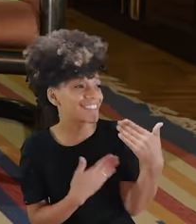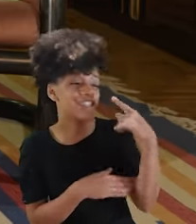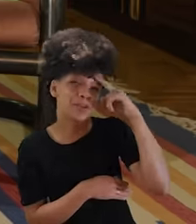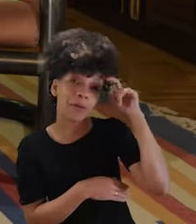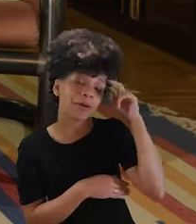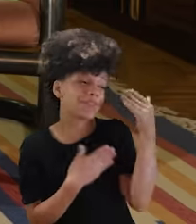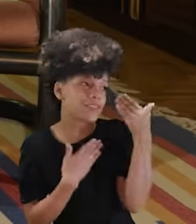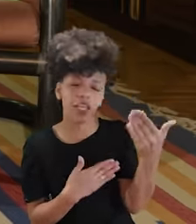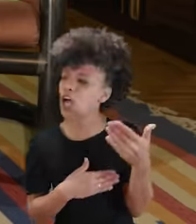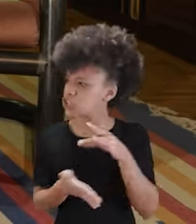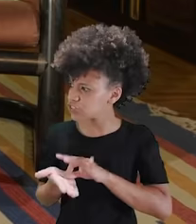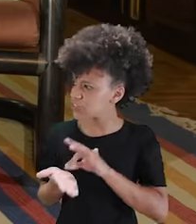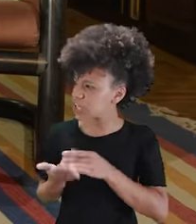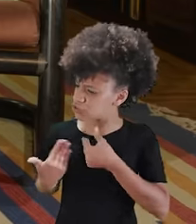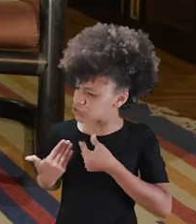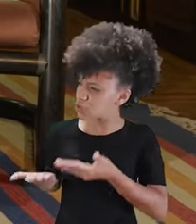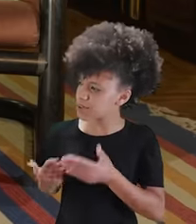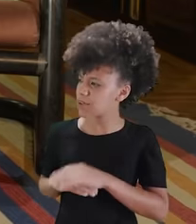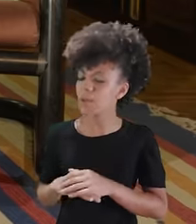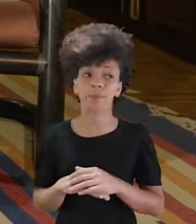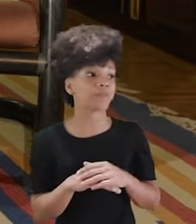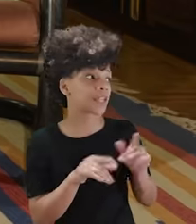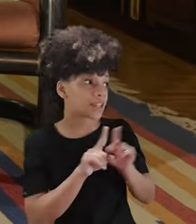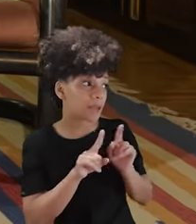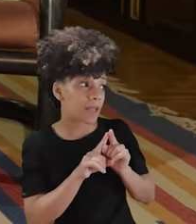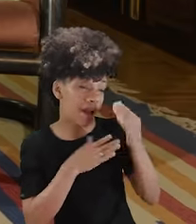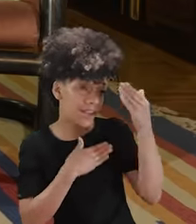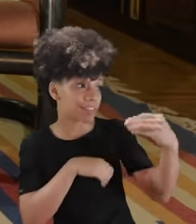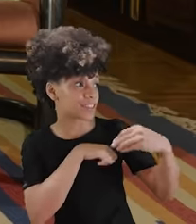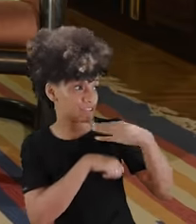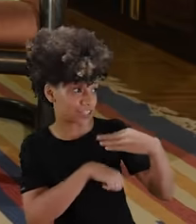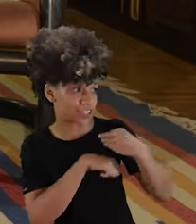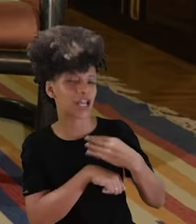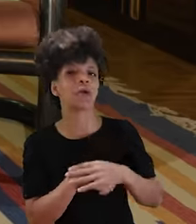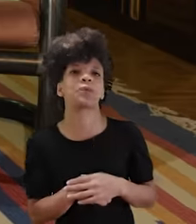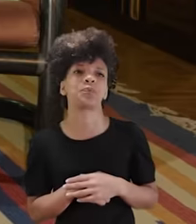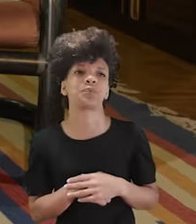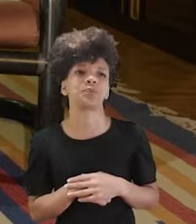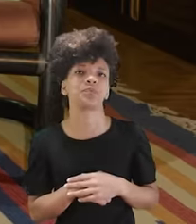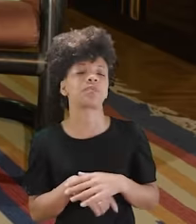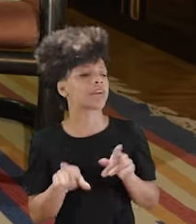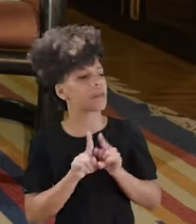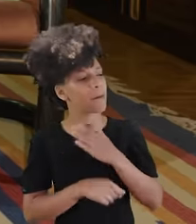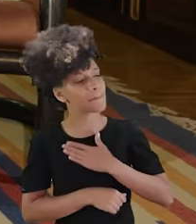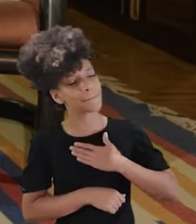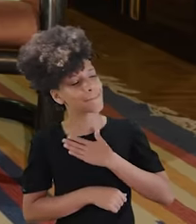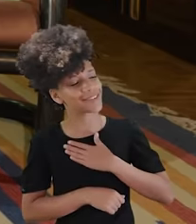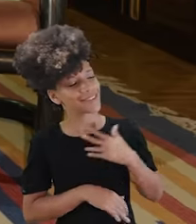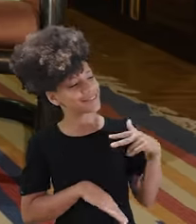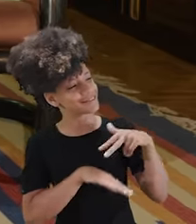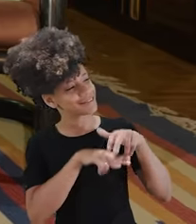que foi feita e é o prazer tá aqui poder passar um pouquinho do meu conhecimento também assim maravilhoso